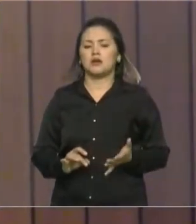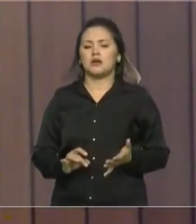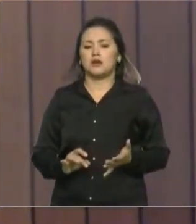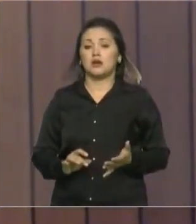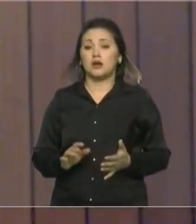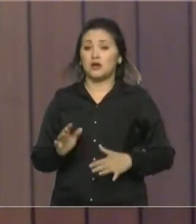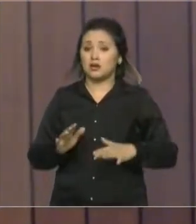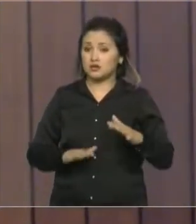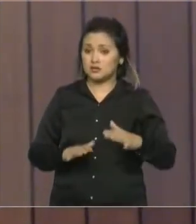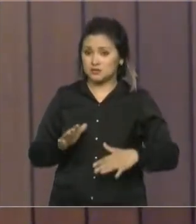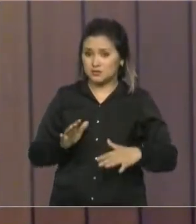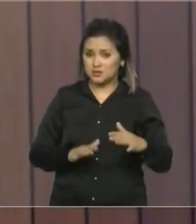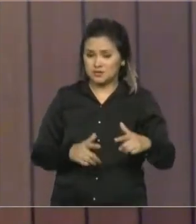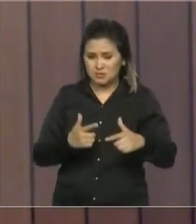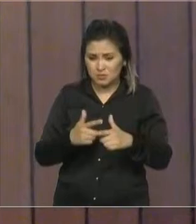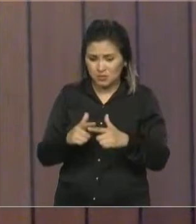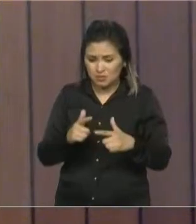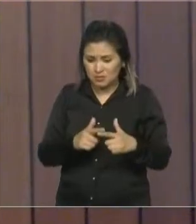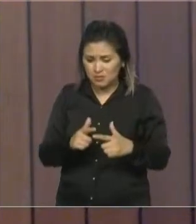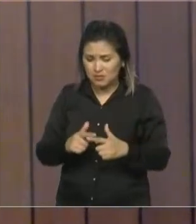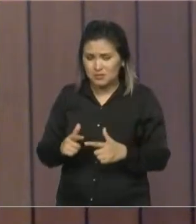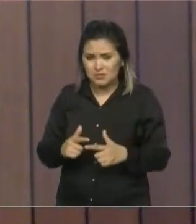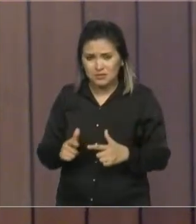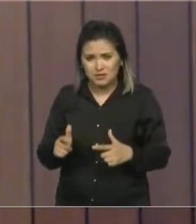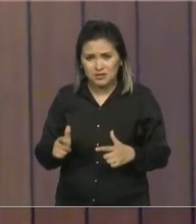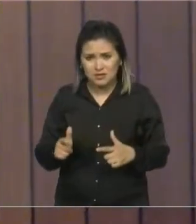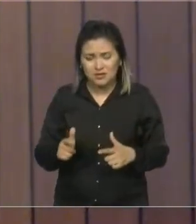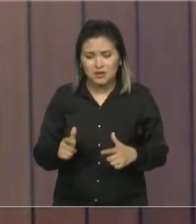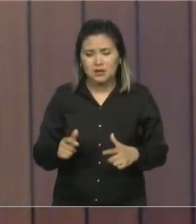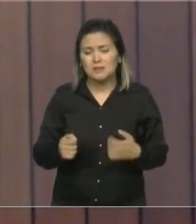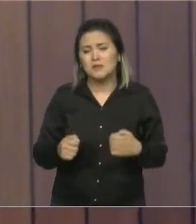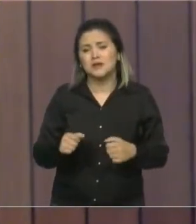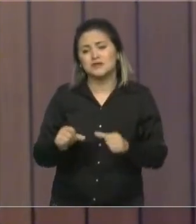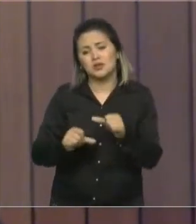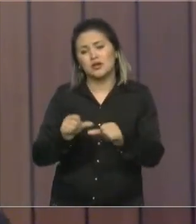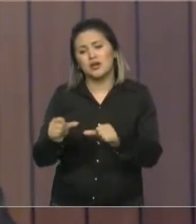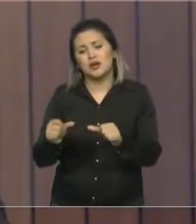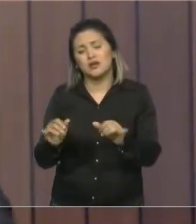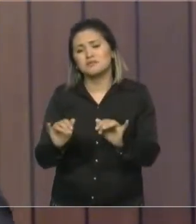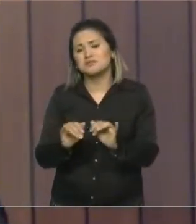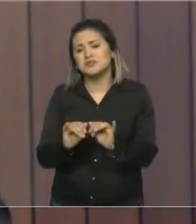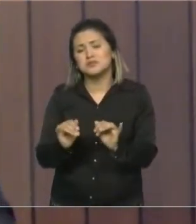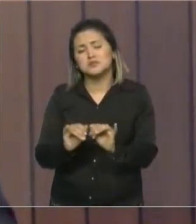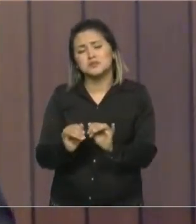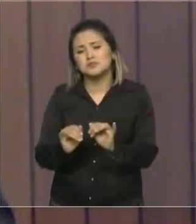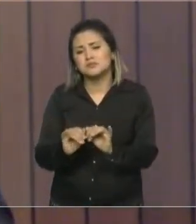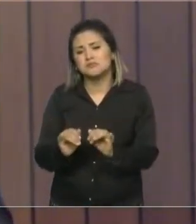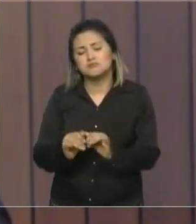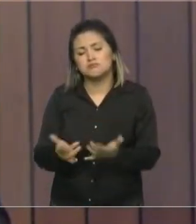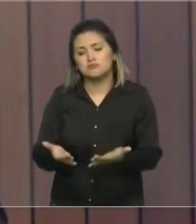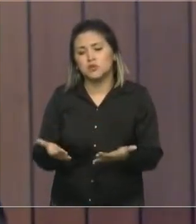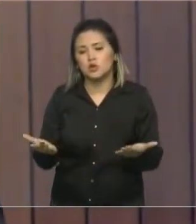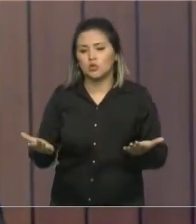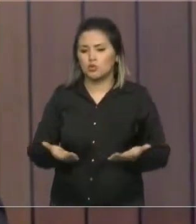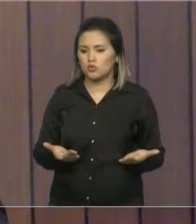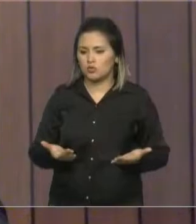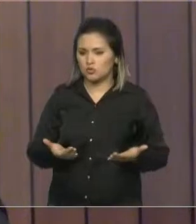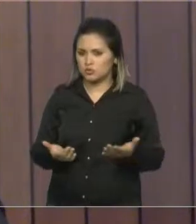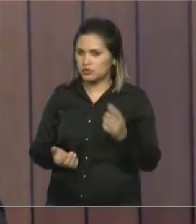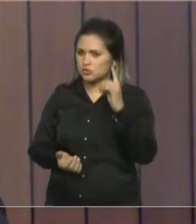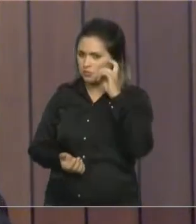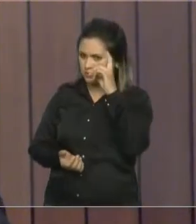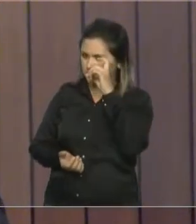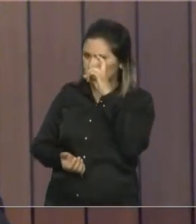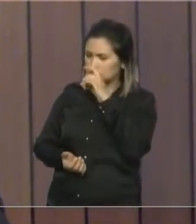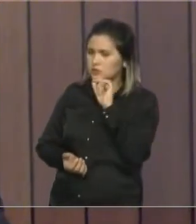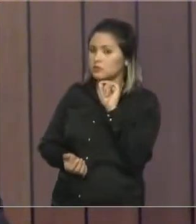maiores problemas ela começa em atuações muito simples. Nós temos hoje uma dificuldade. O Ceará